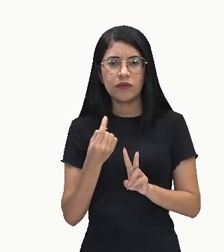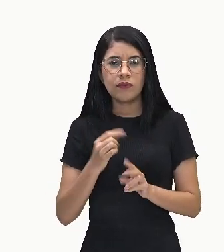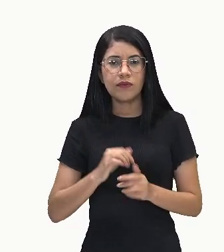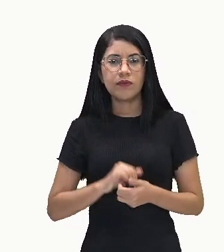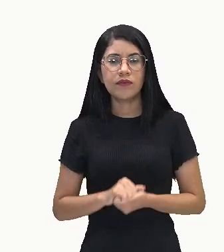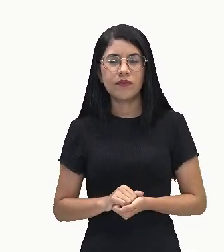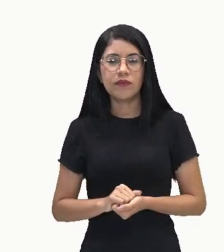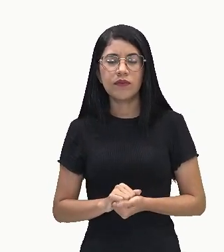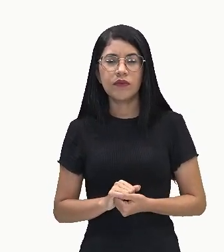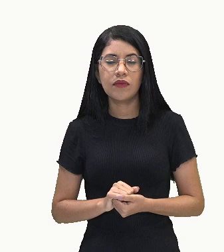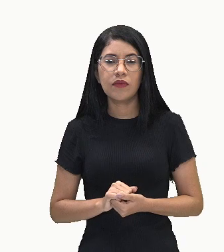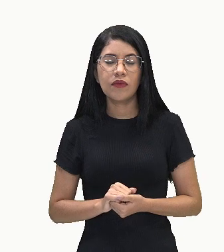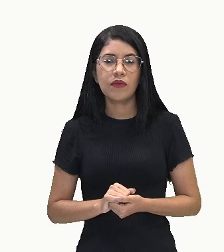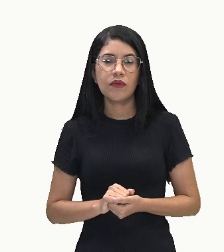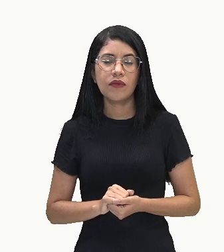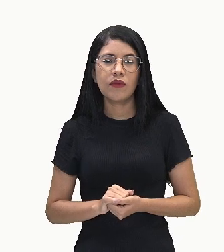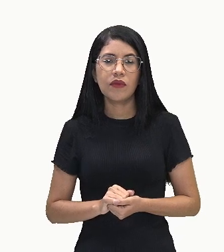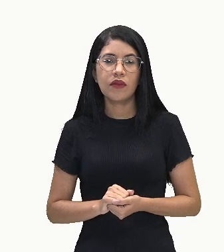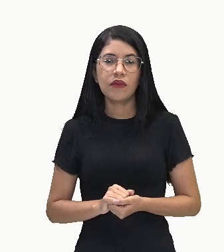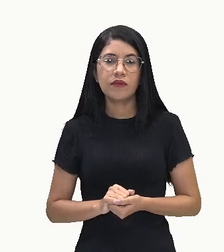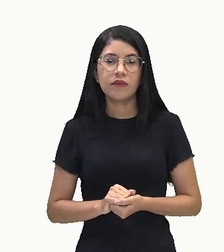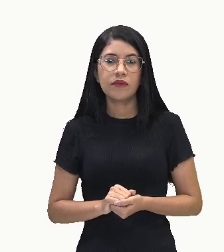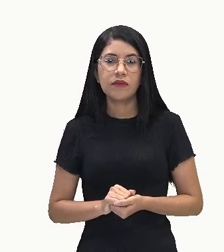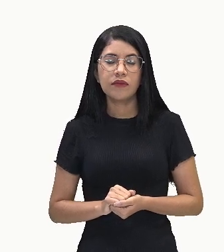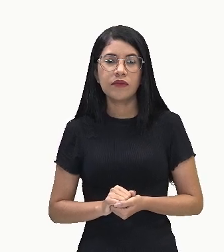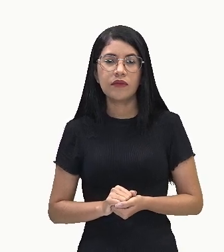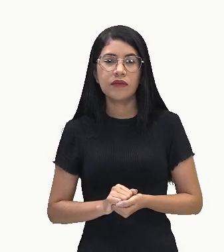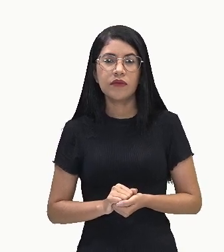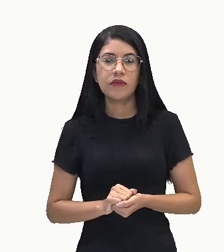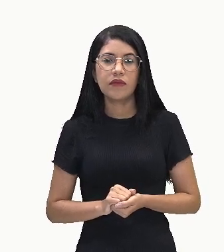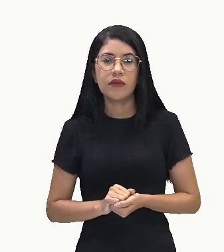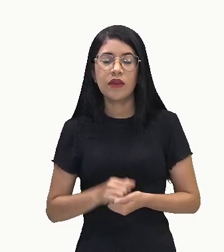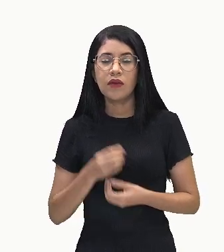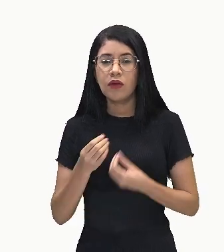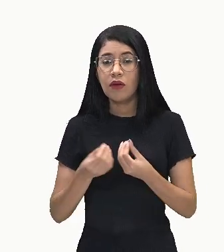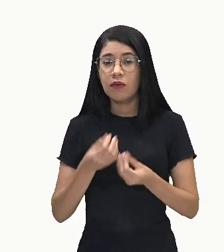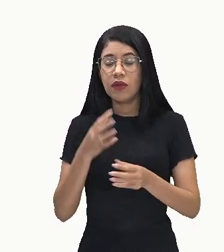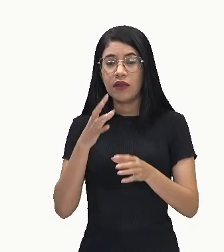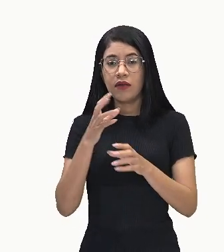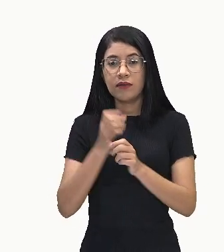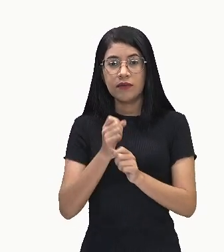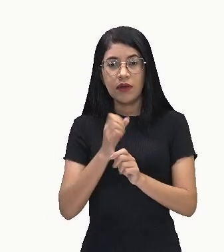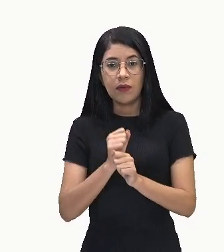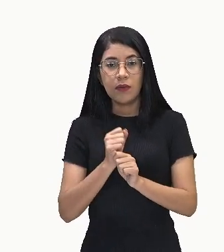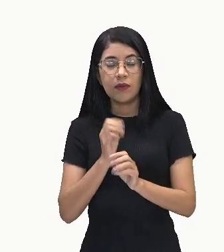Então, nós vamos ver aqui, né, o comportamento